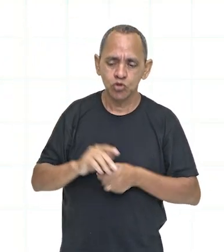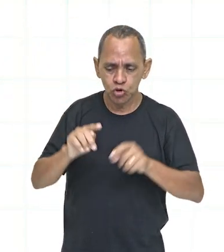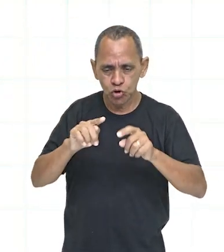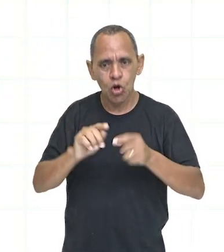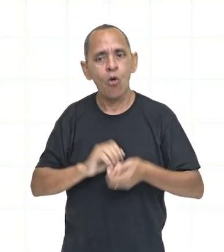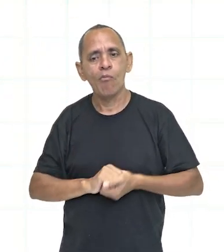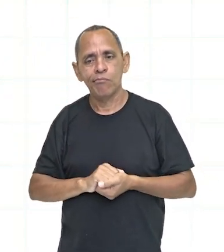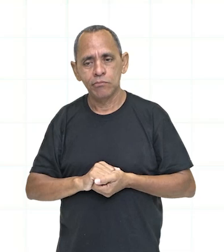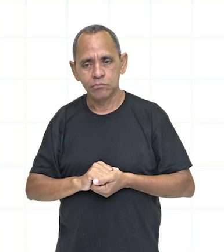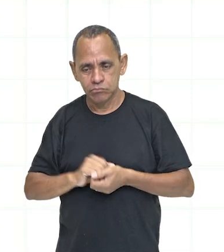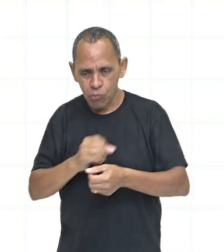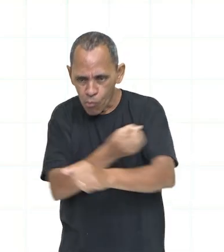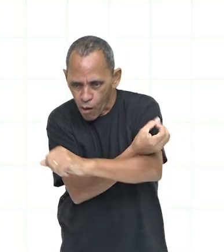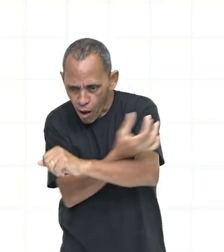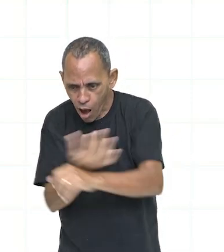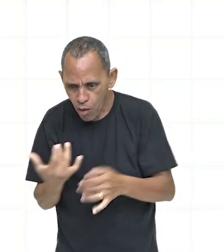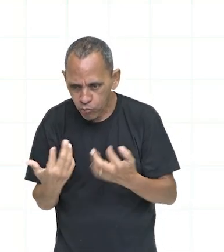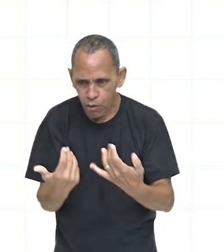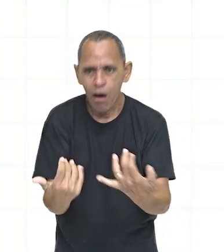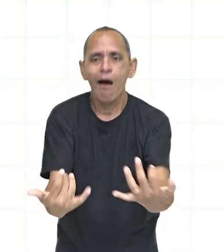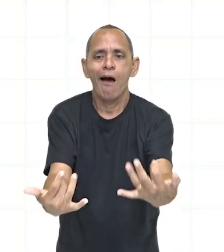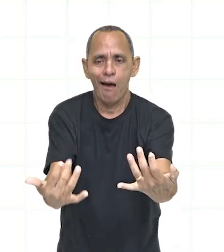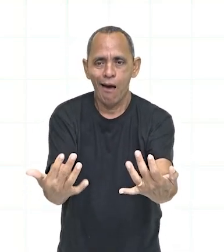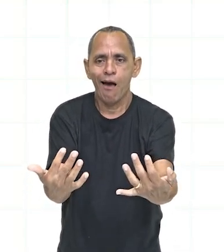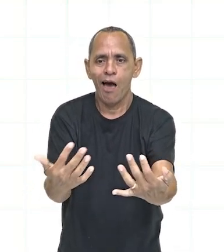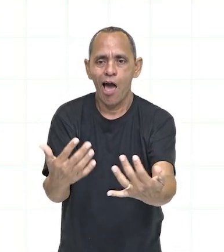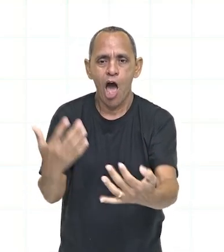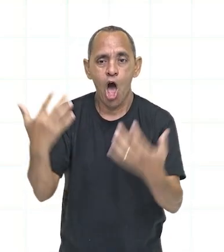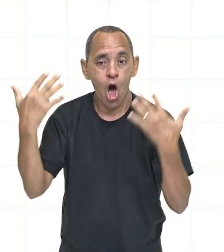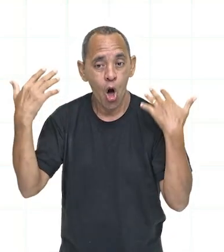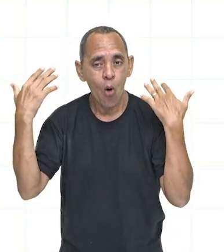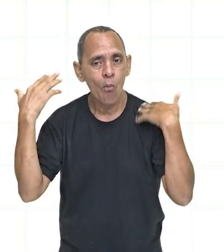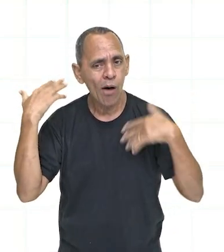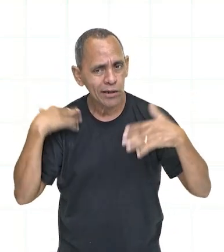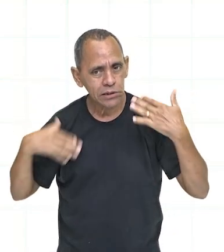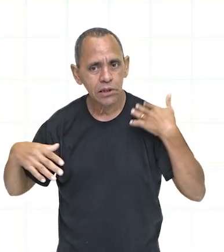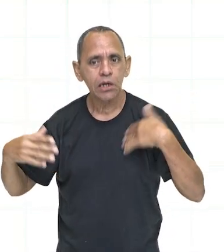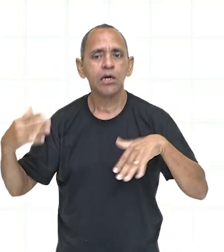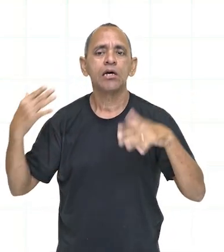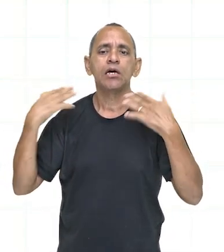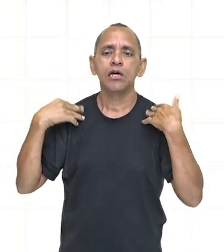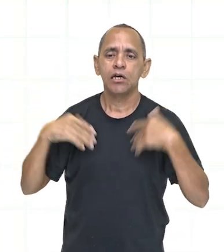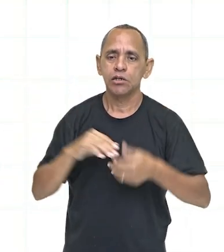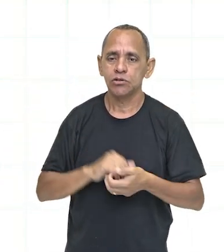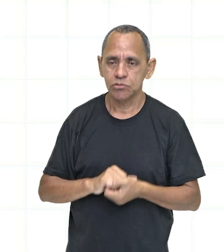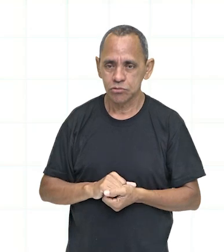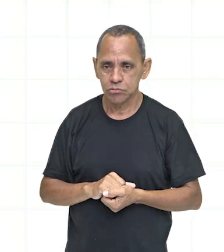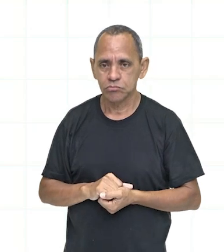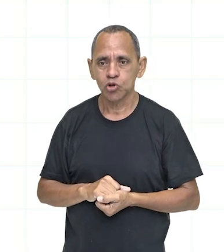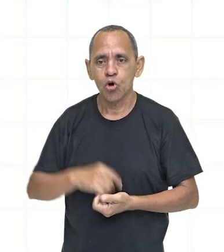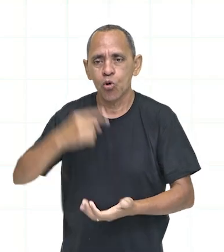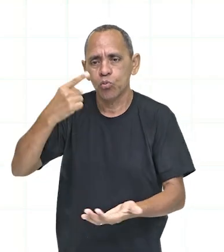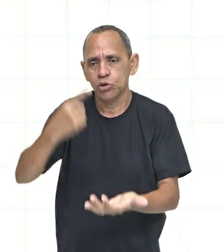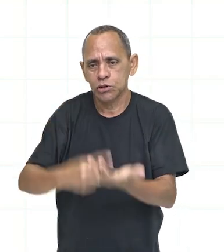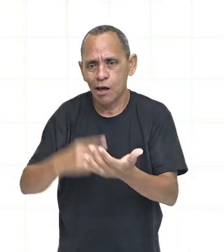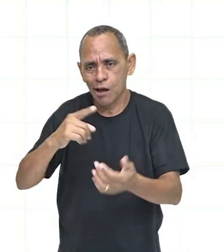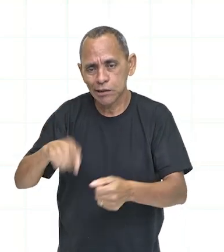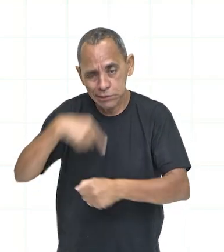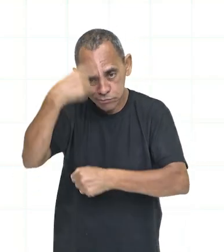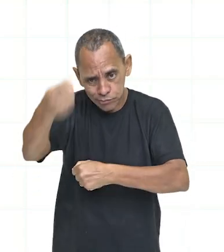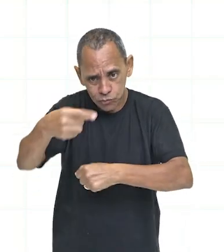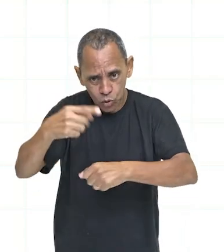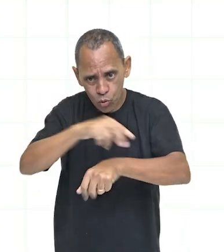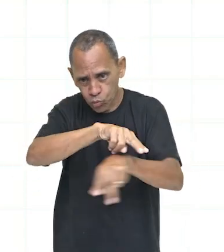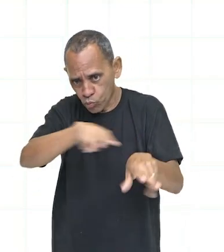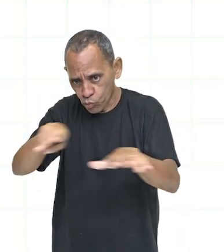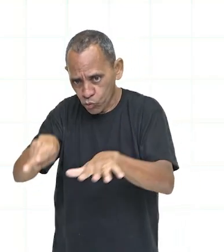chover, contudo, nós teremos que postergar, deixar para depois, né, atrasar o nosso piquenique até final de semana